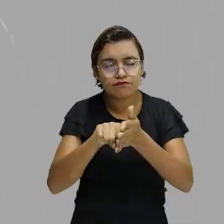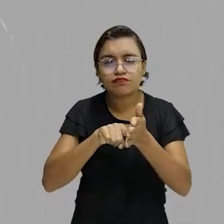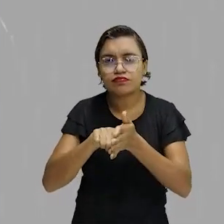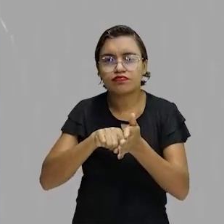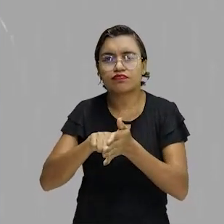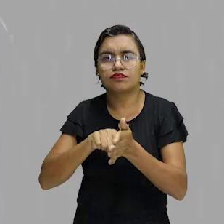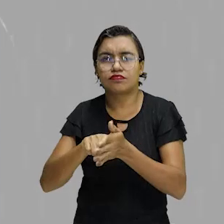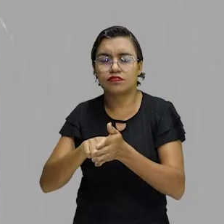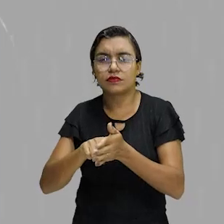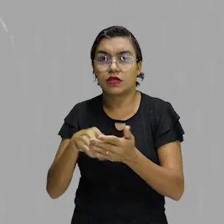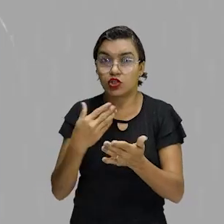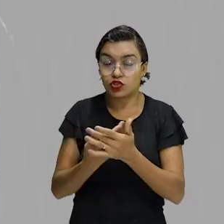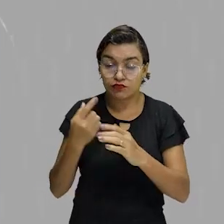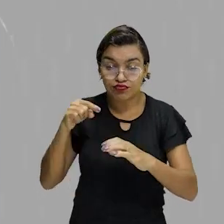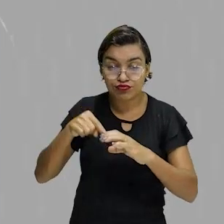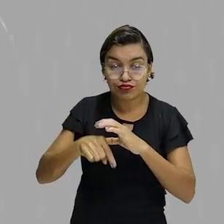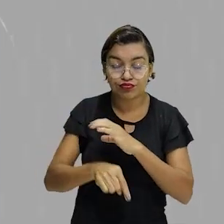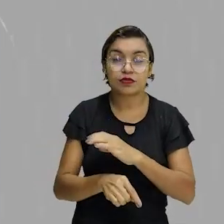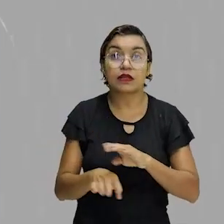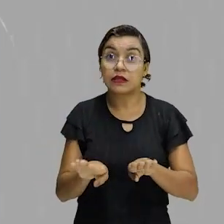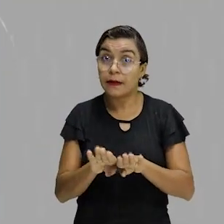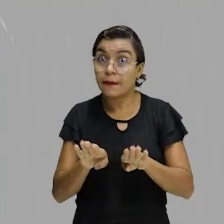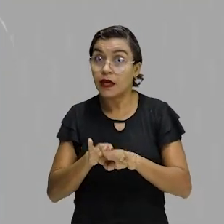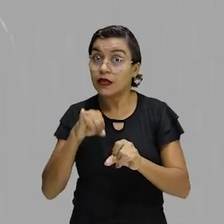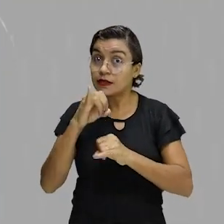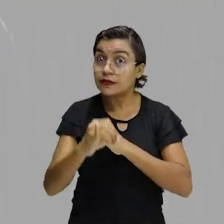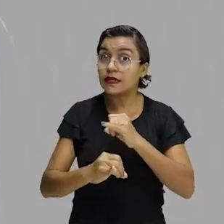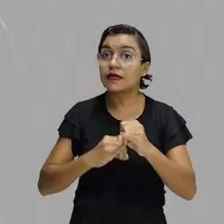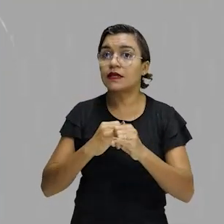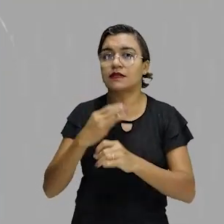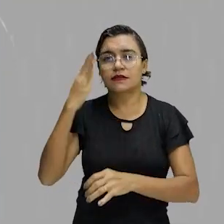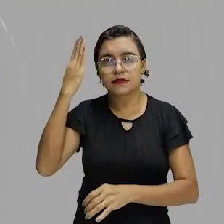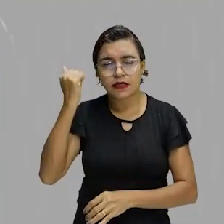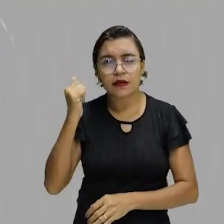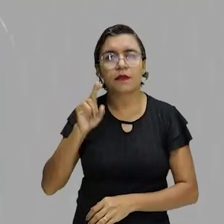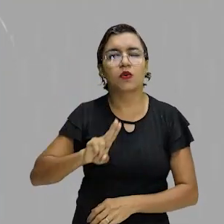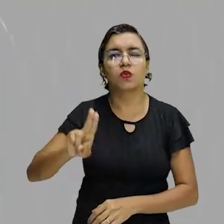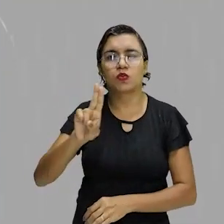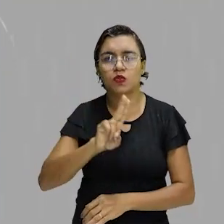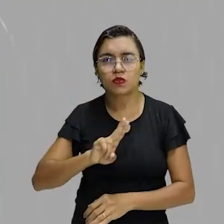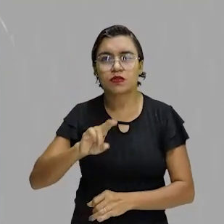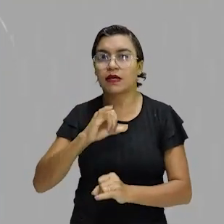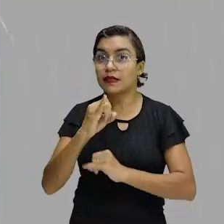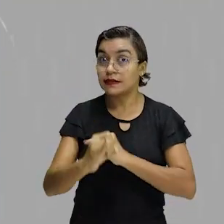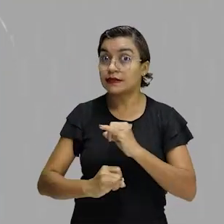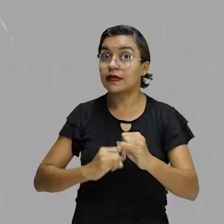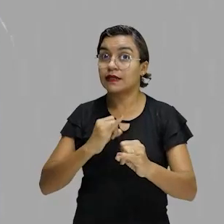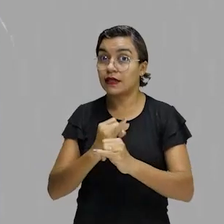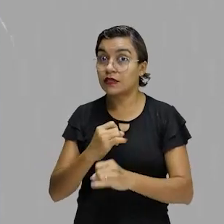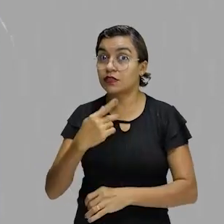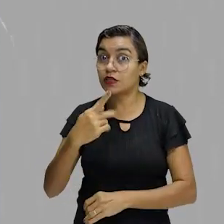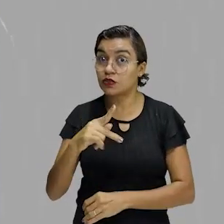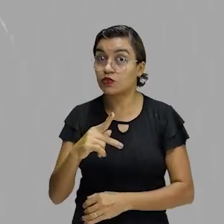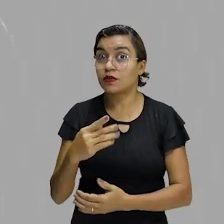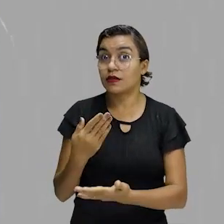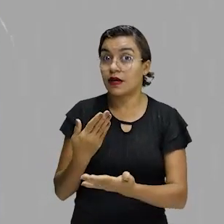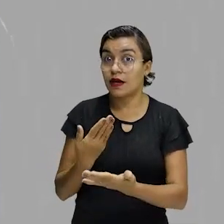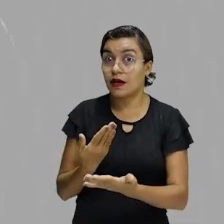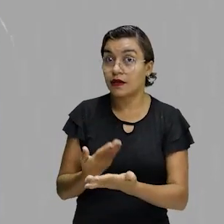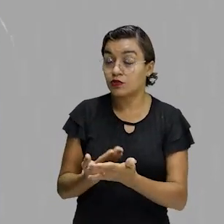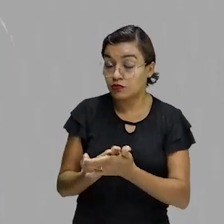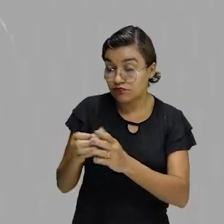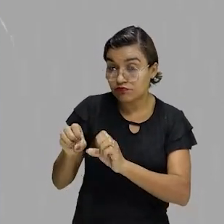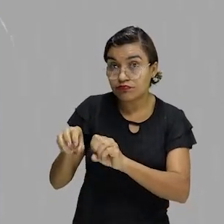e também da internet, né? Então saiba utilizar a internet também com finalidades educativas, com finalidades